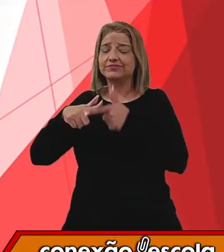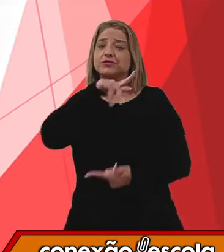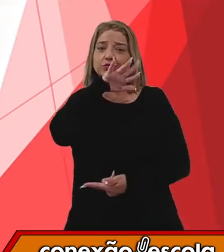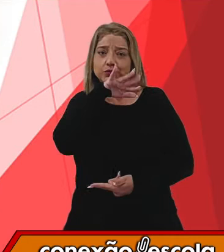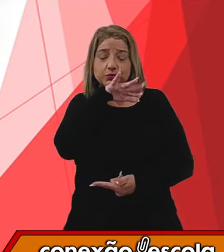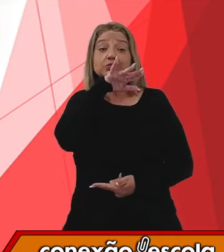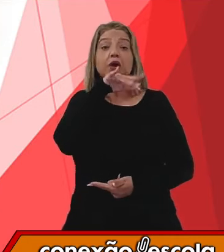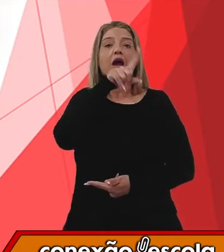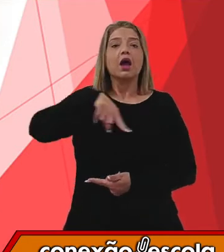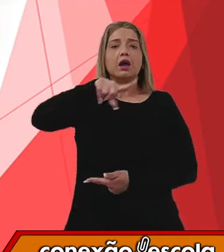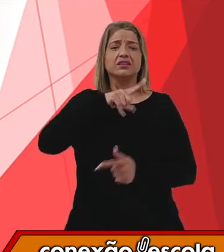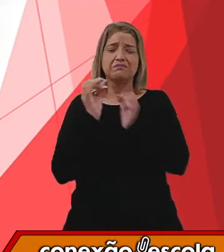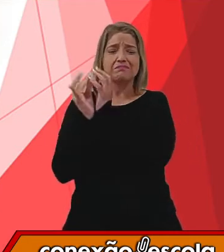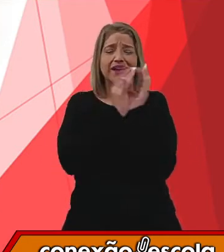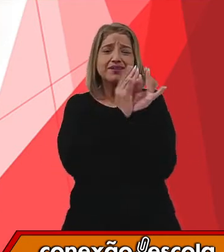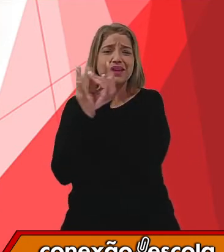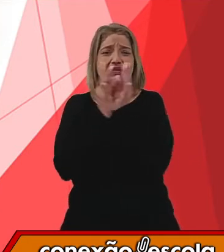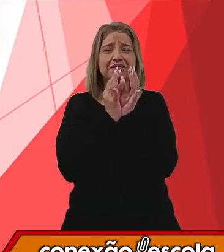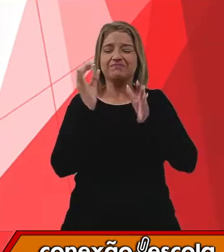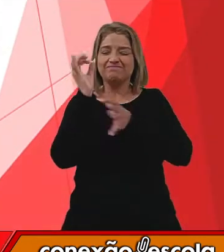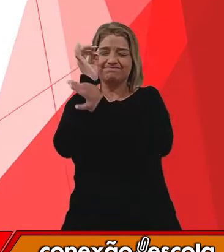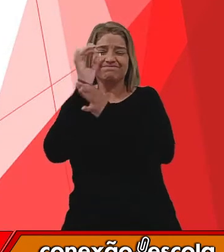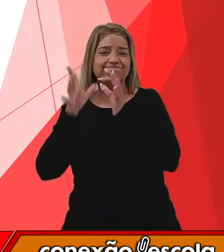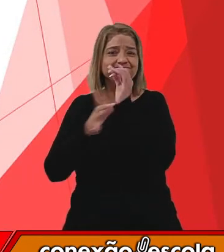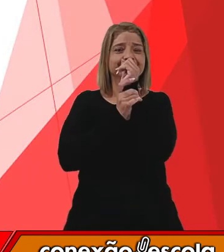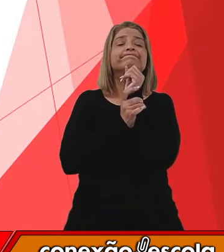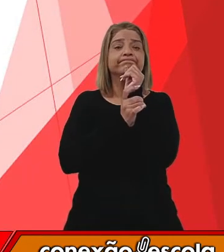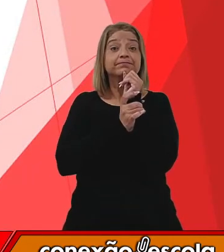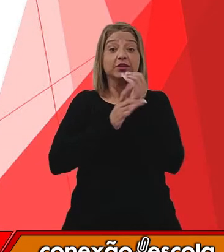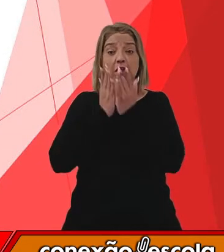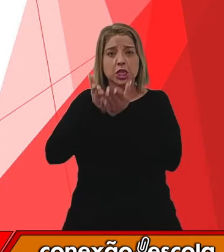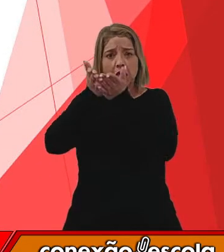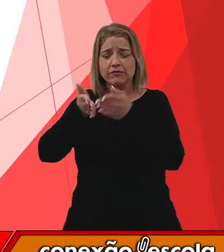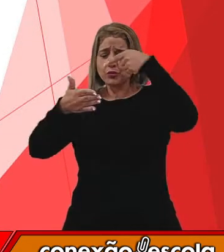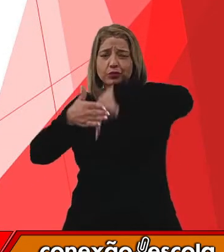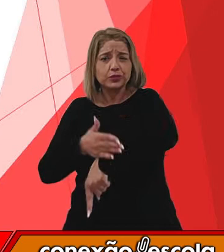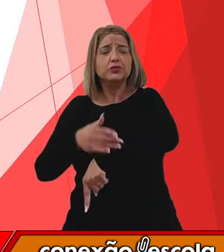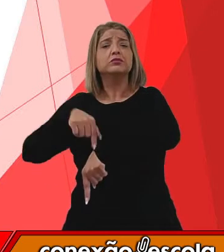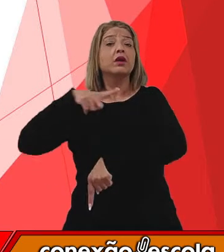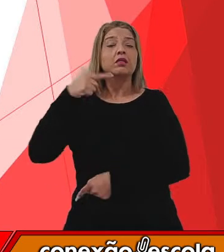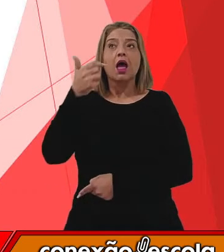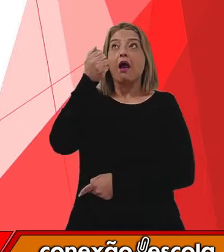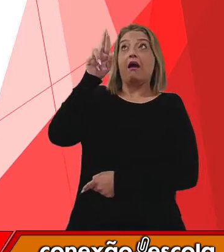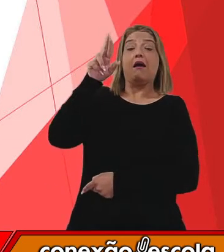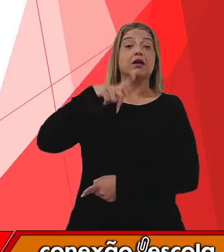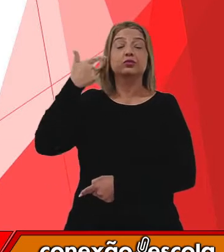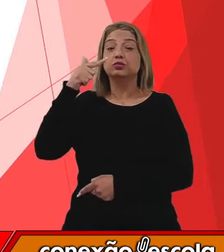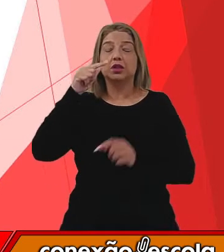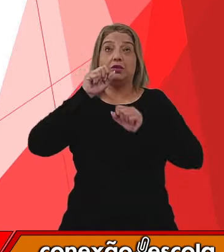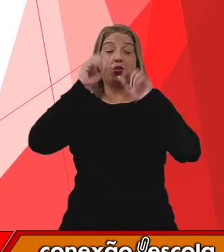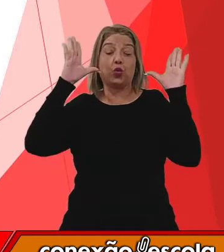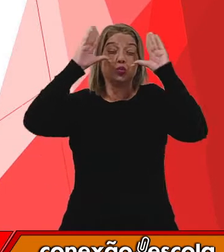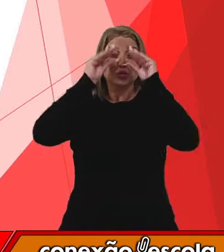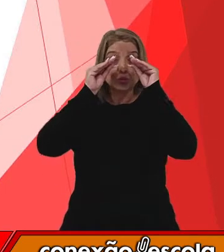As pessoas eram amontoadas e acorrentadas nos porões dos navios, sem ar e sem luz, onde